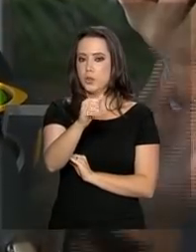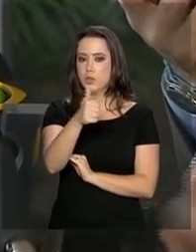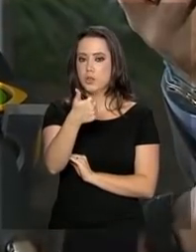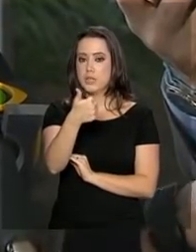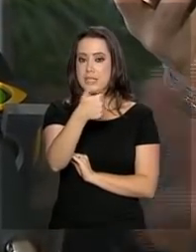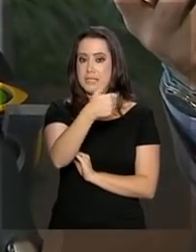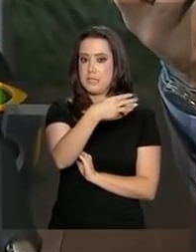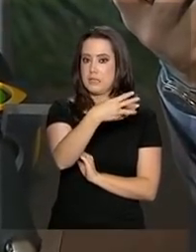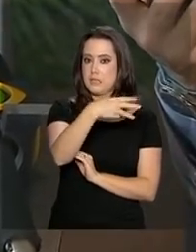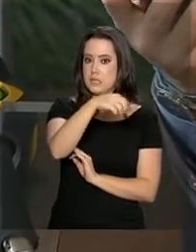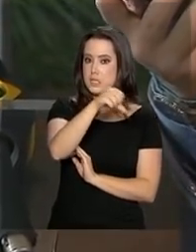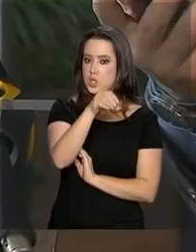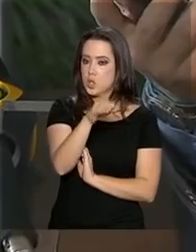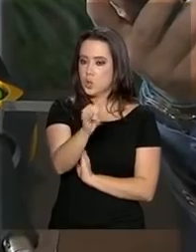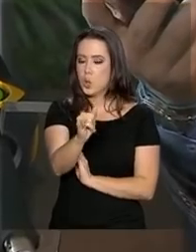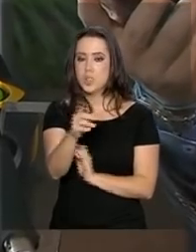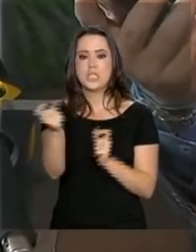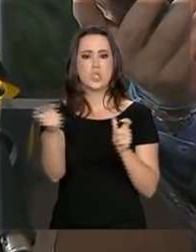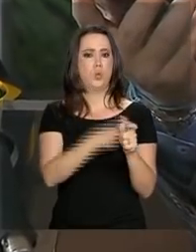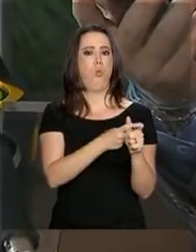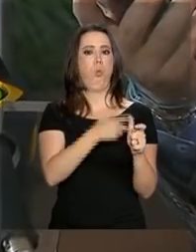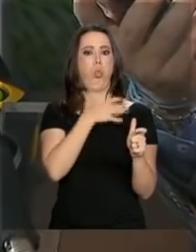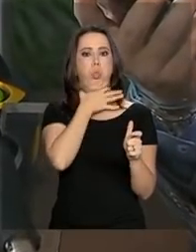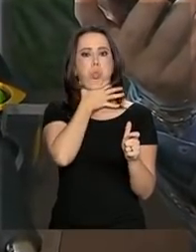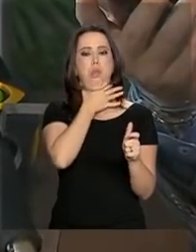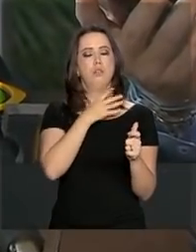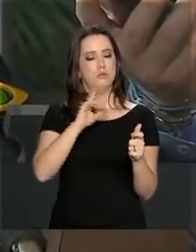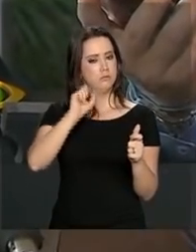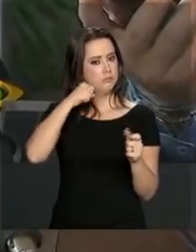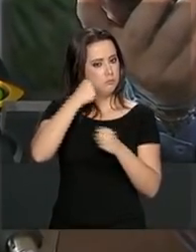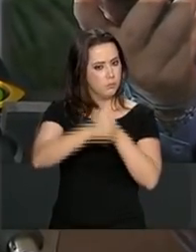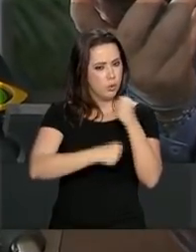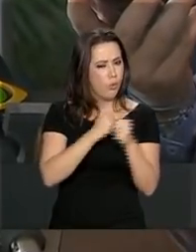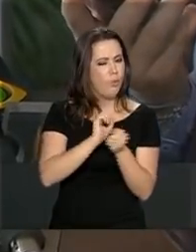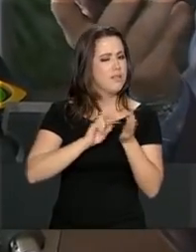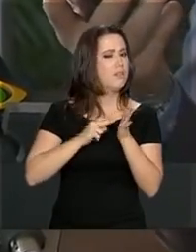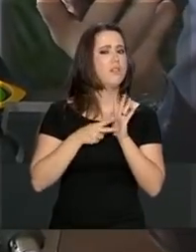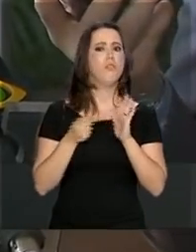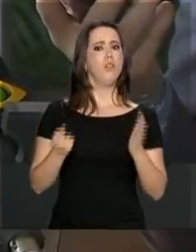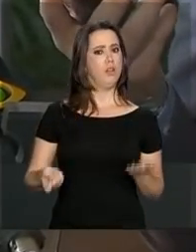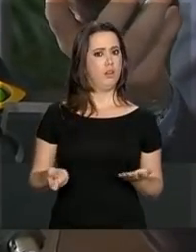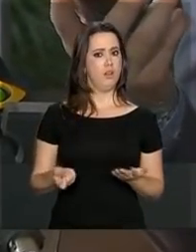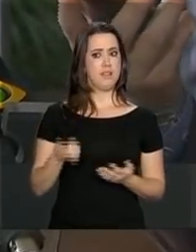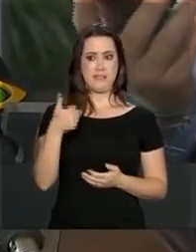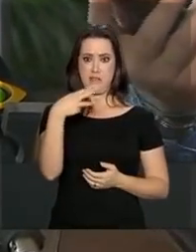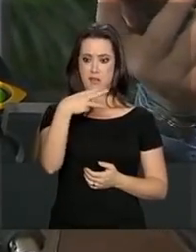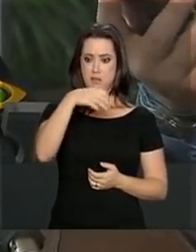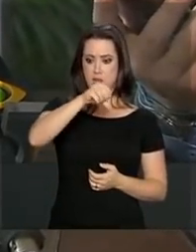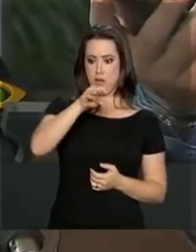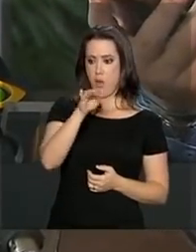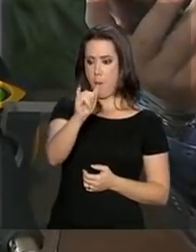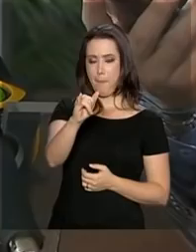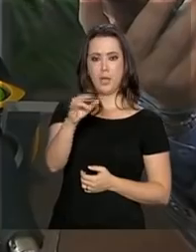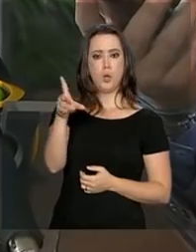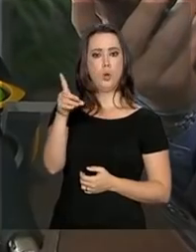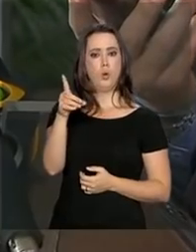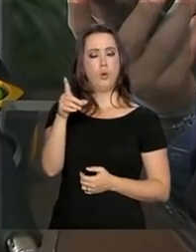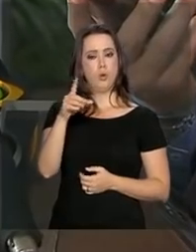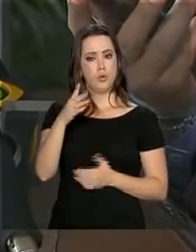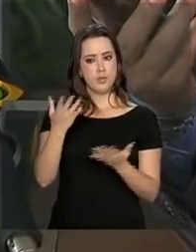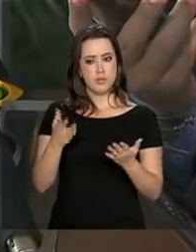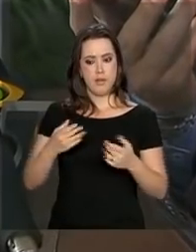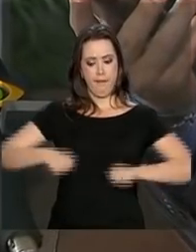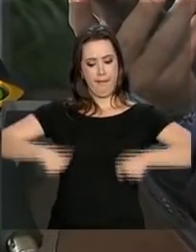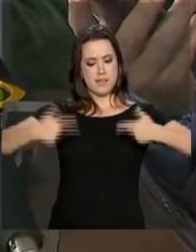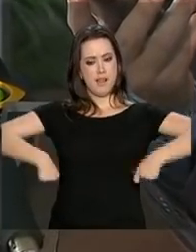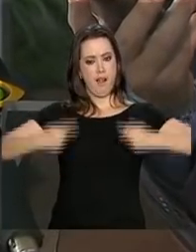119 milhões de défice previsto para o próximo ano que que é isso é gastar dinheiro além do que arrecada e a